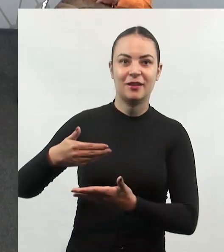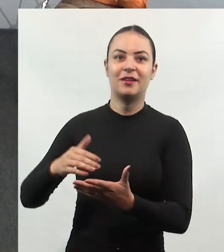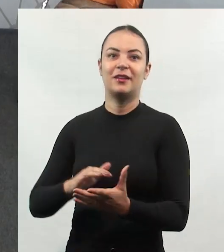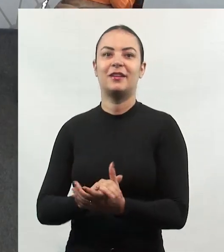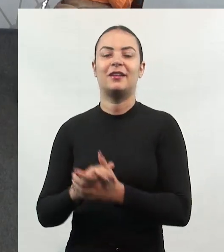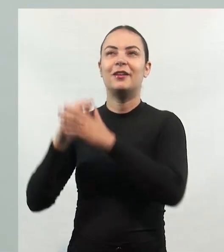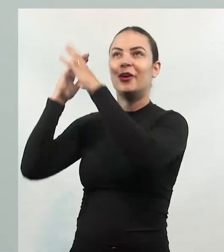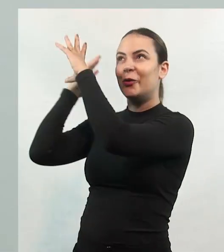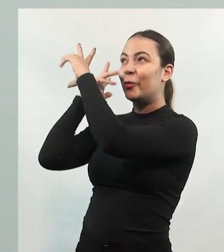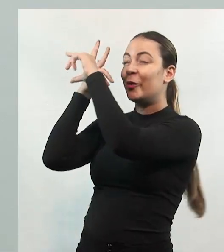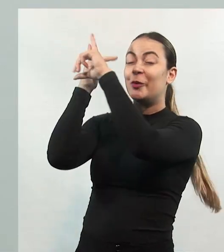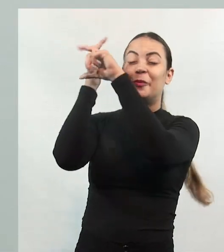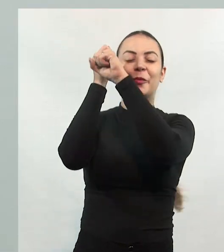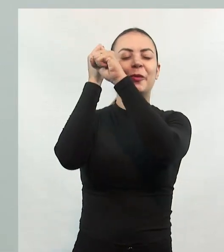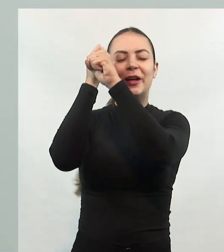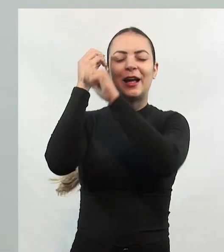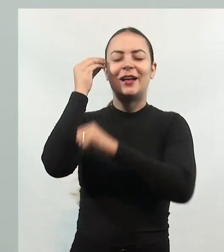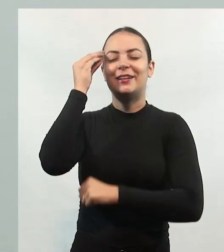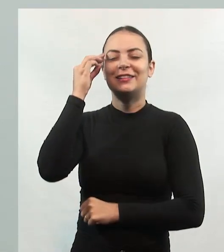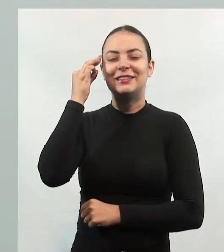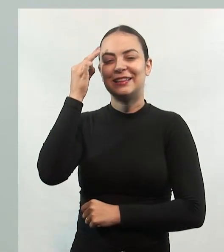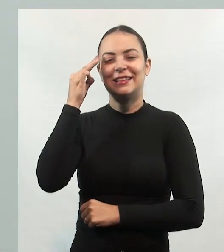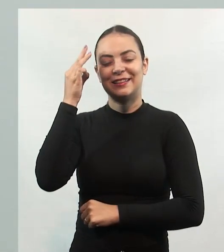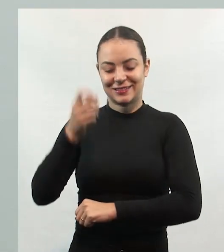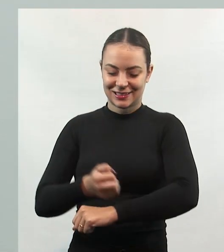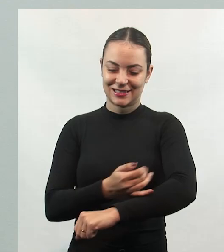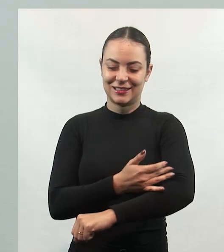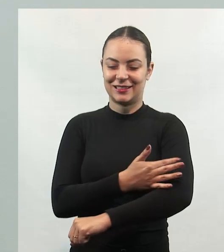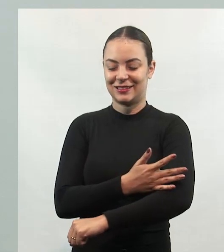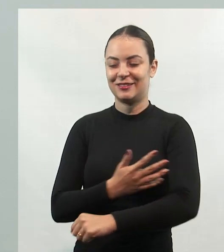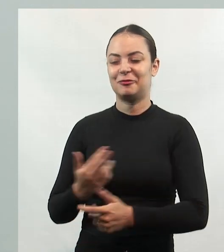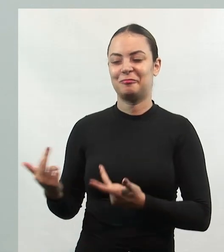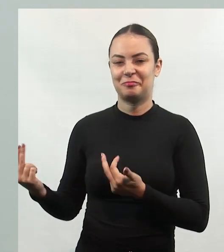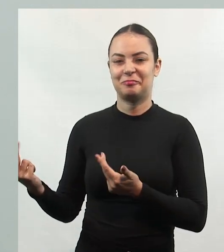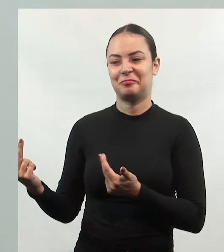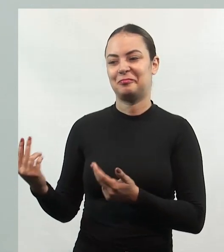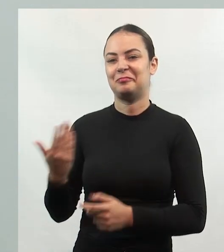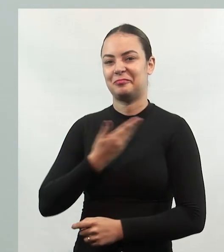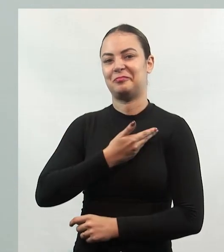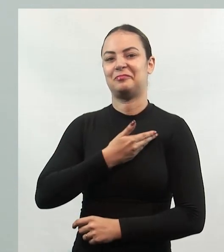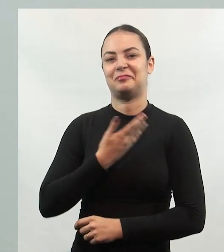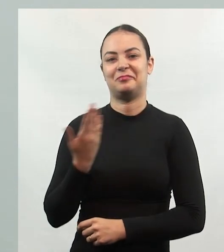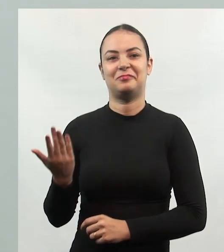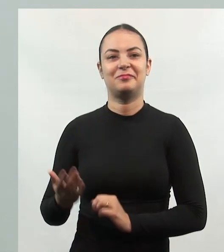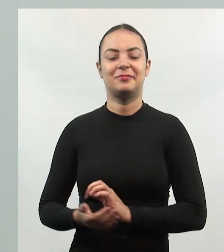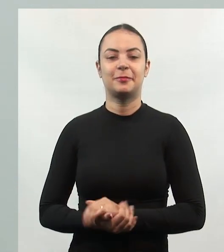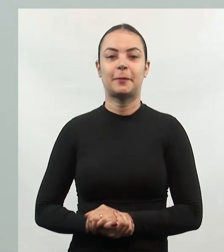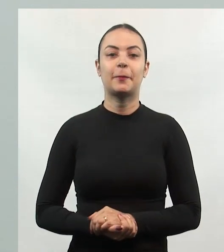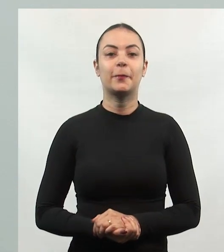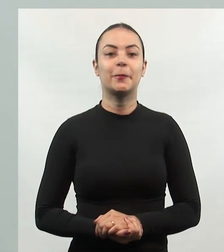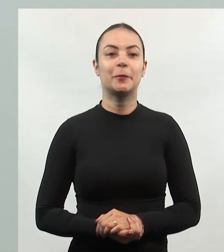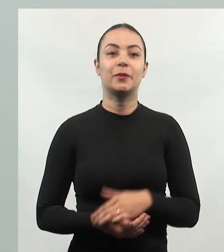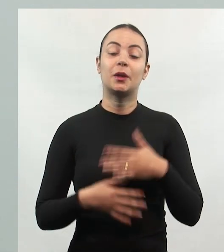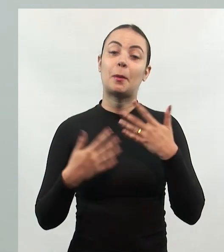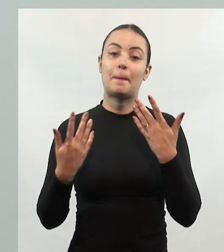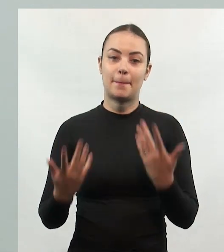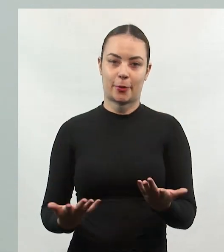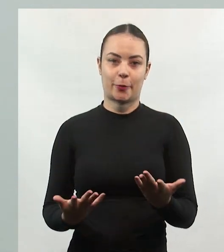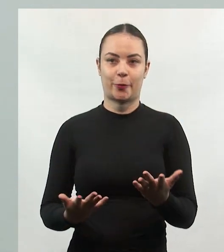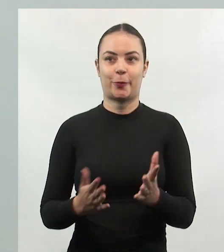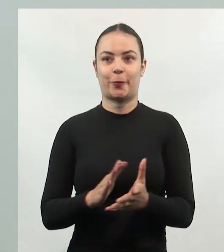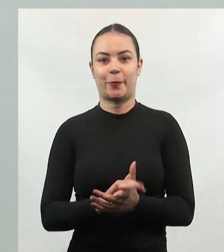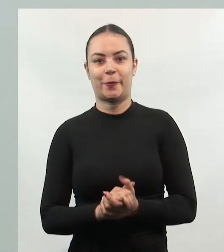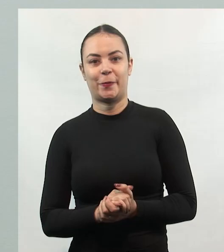Bem, e eu, assim como minhas colegas, também sempre estudei em escola pública, desde a educação infantil, estudei no Nossa Senhora